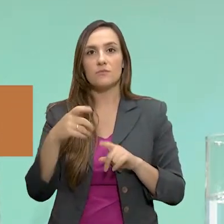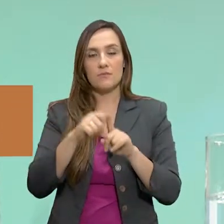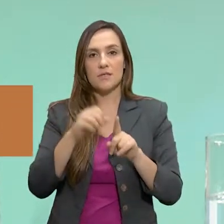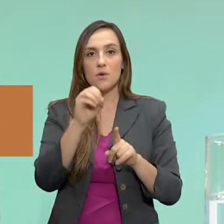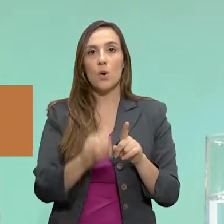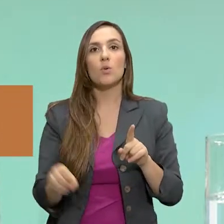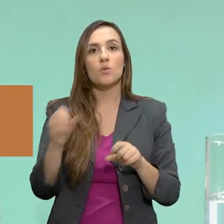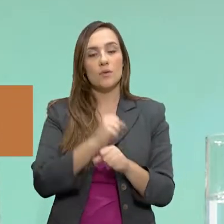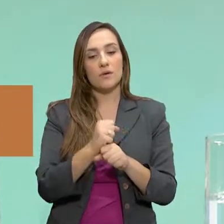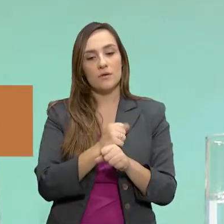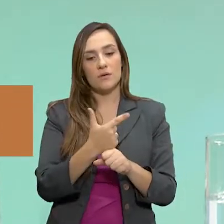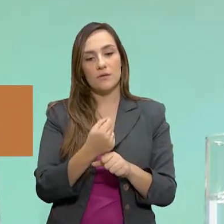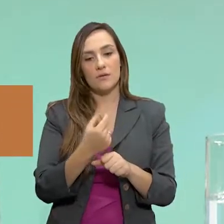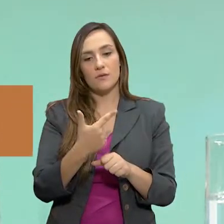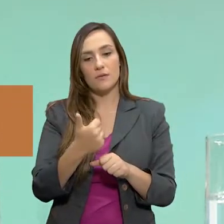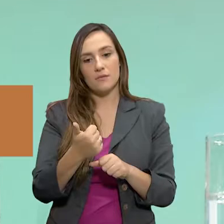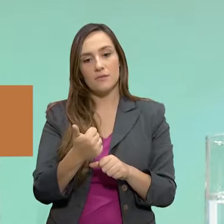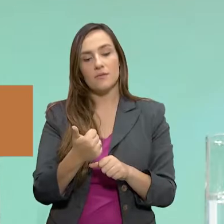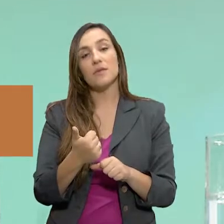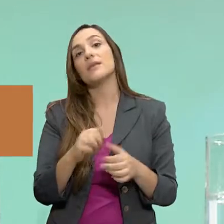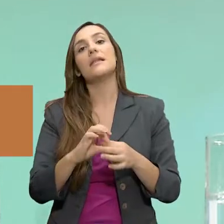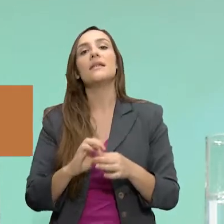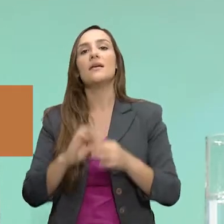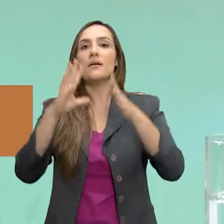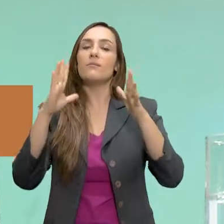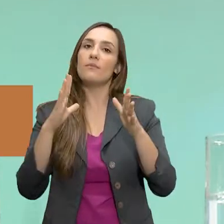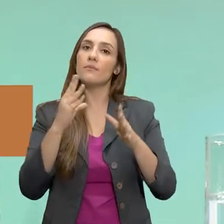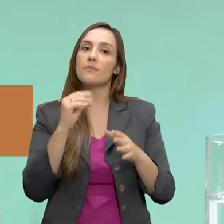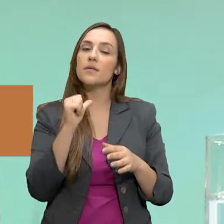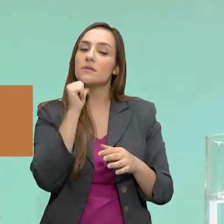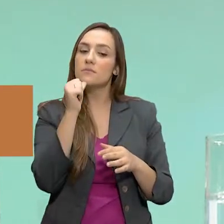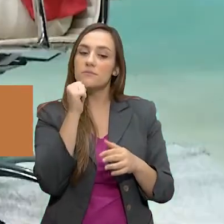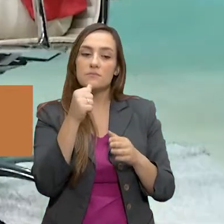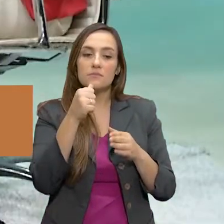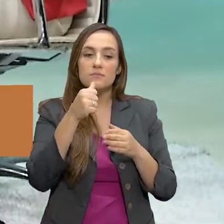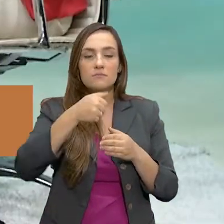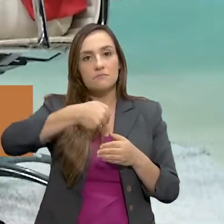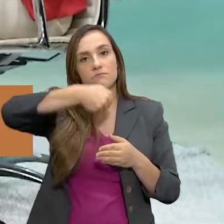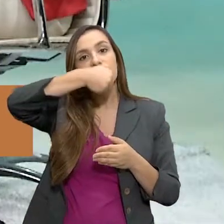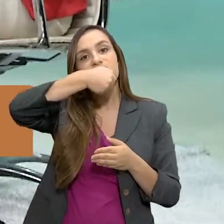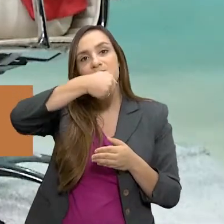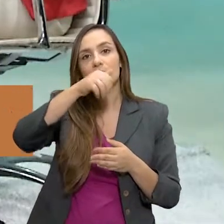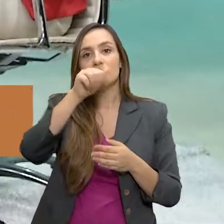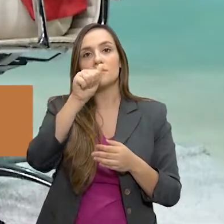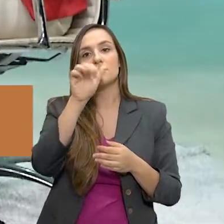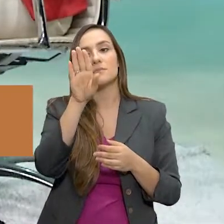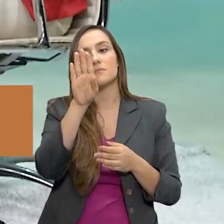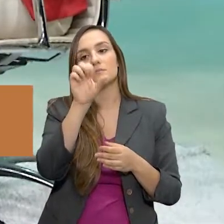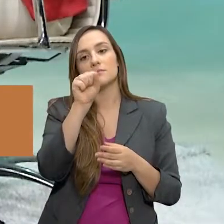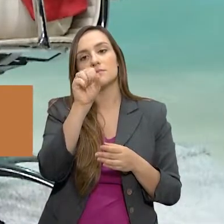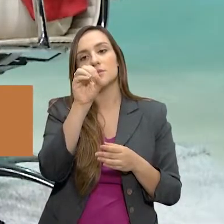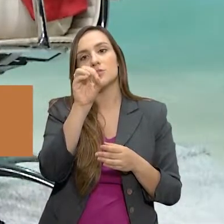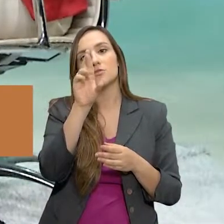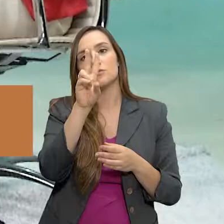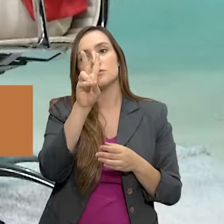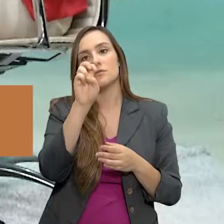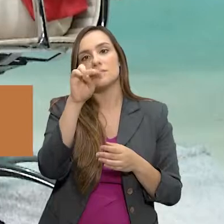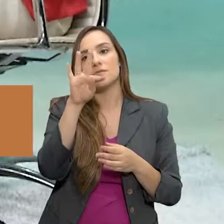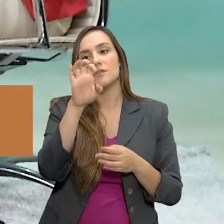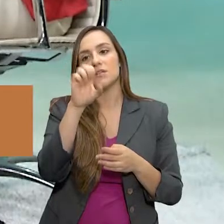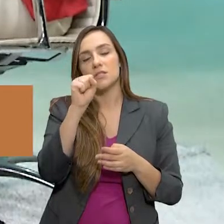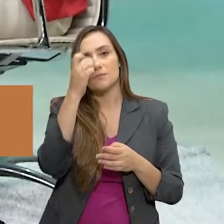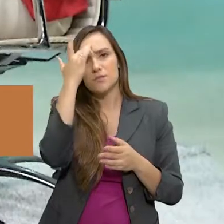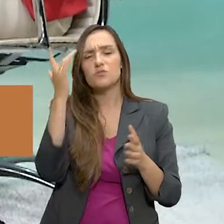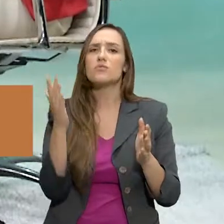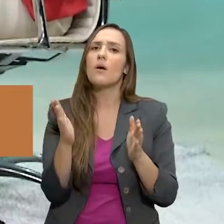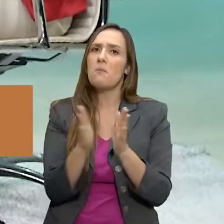2021, que autoriza a distribuição de absorventes às mulheres de baixa renda. É uma lei recente, mas esse é um assunto debatido já há